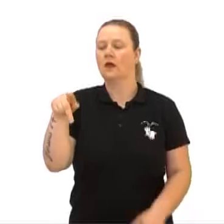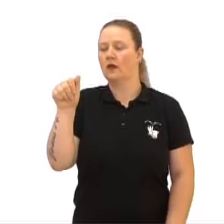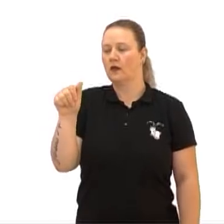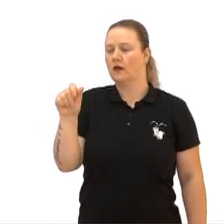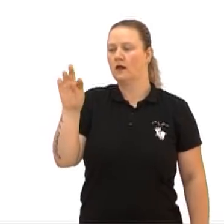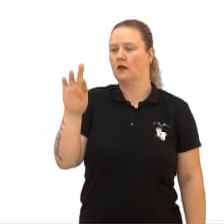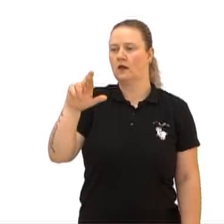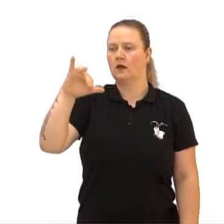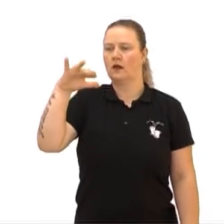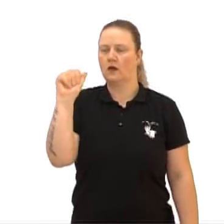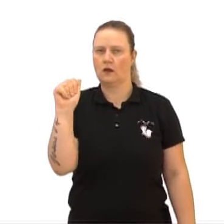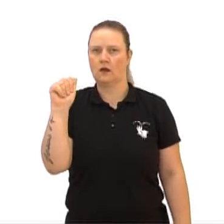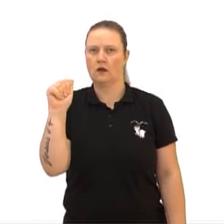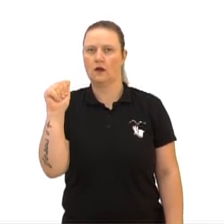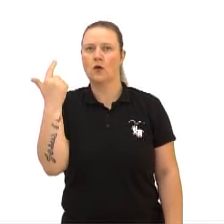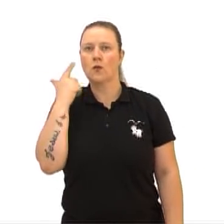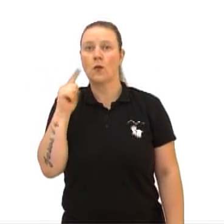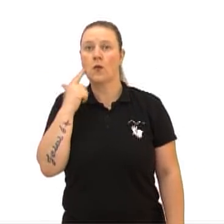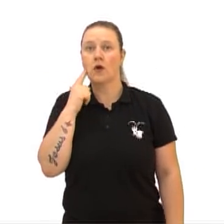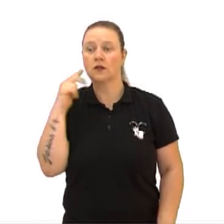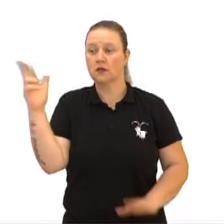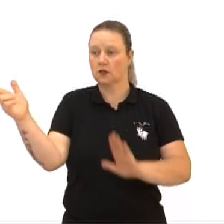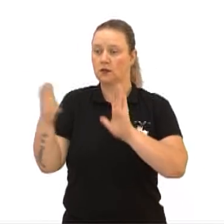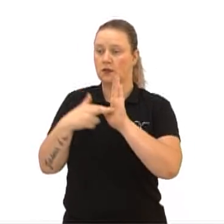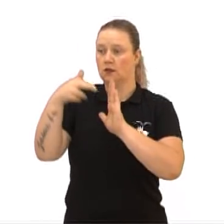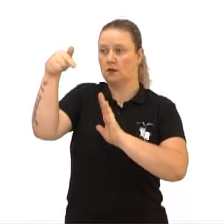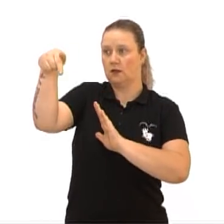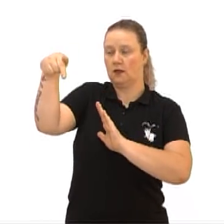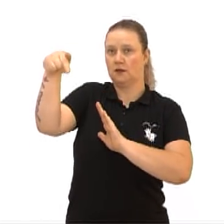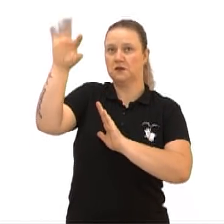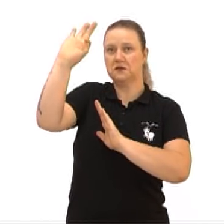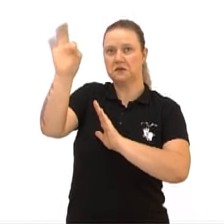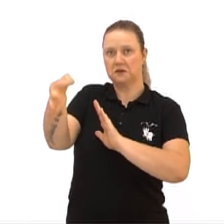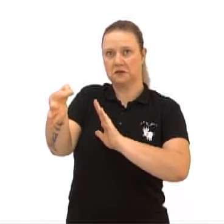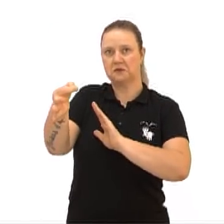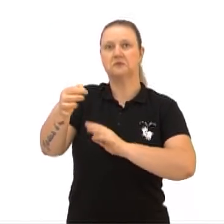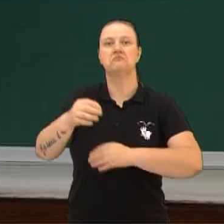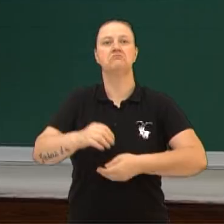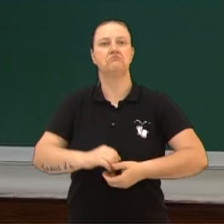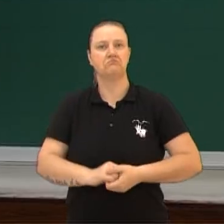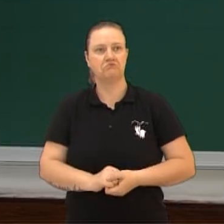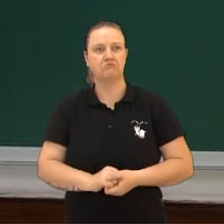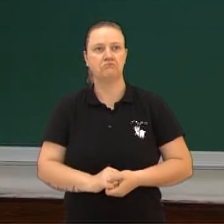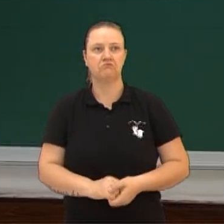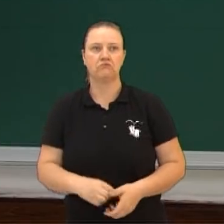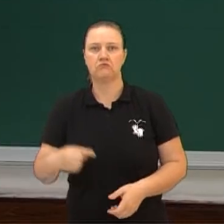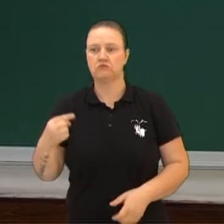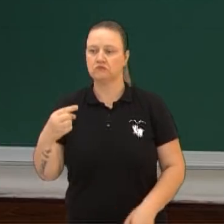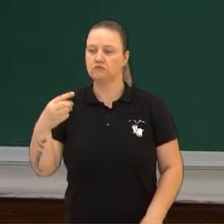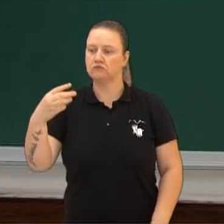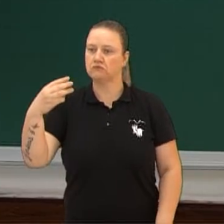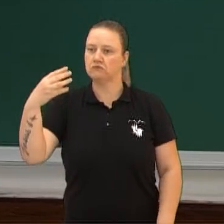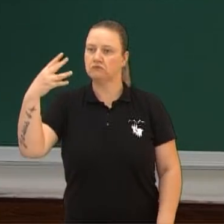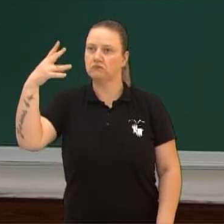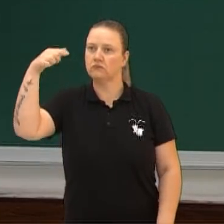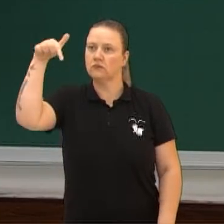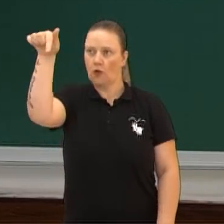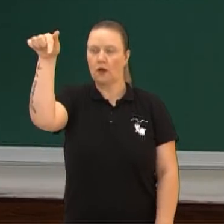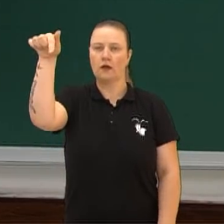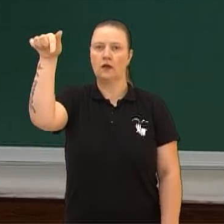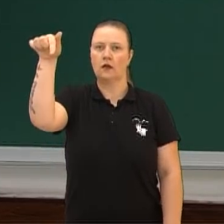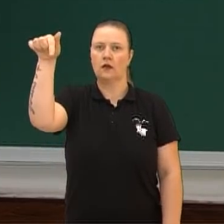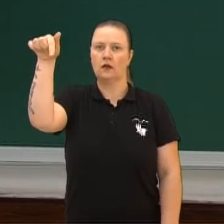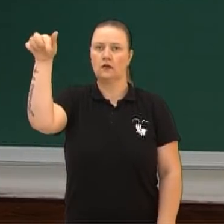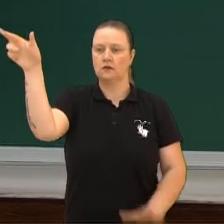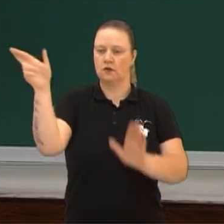Patrícia acertou 7. Muito bem, olha só. Então, eu tenho lá, mesma coisa, a quantidade, né, o tamanho, a extensão,